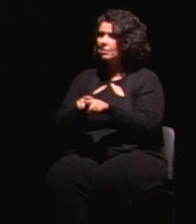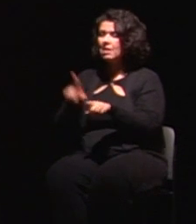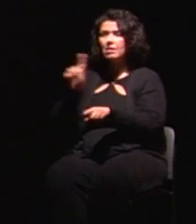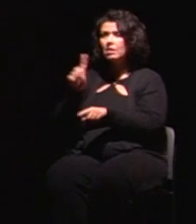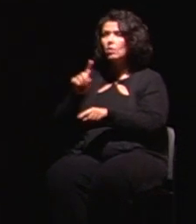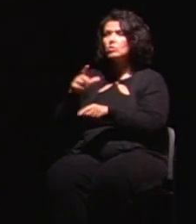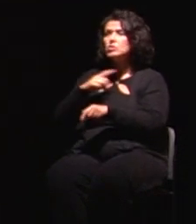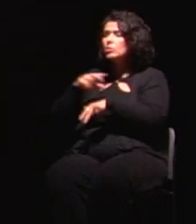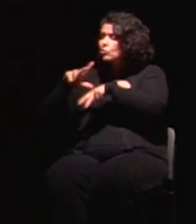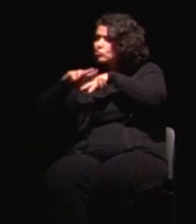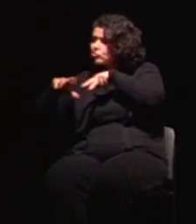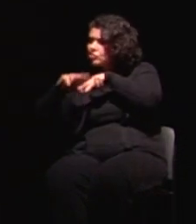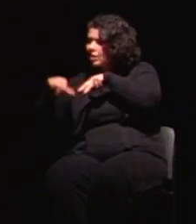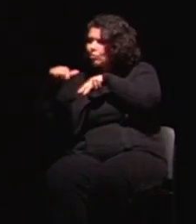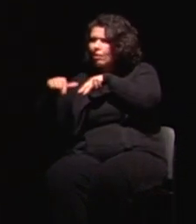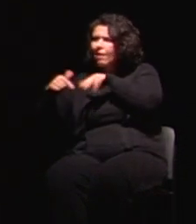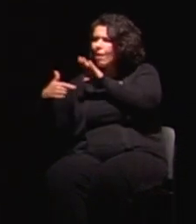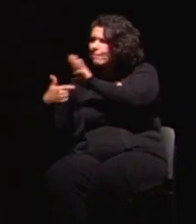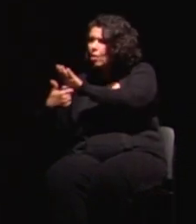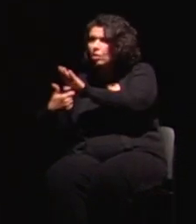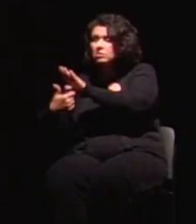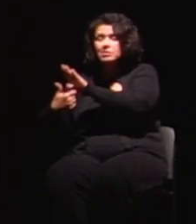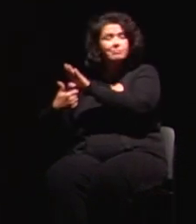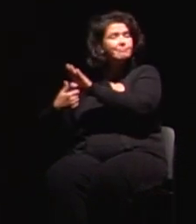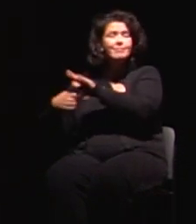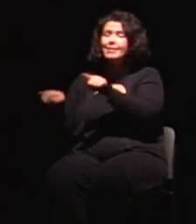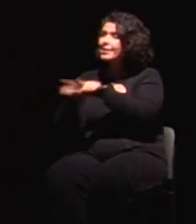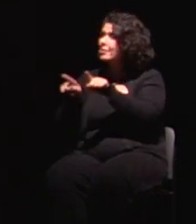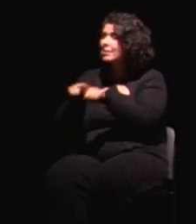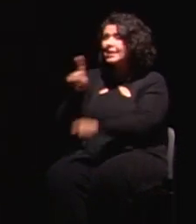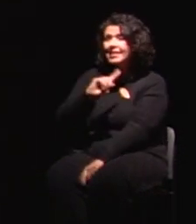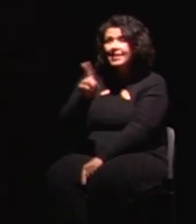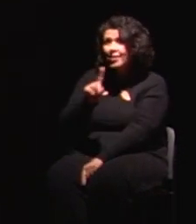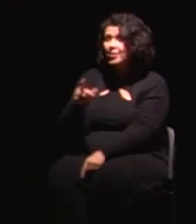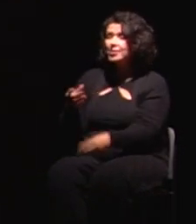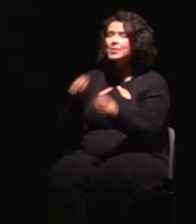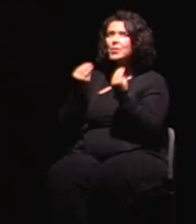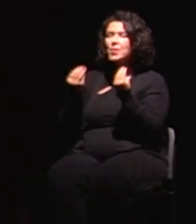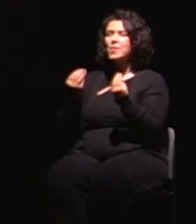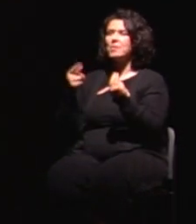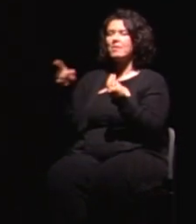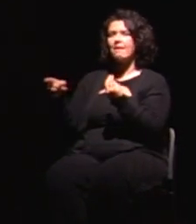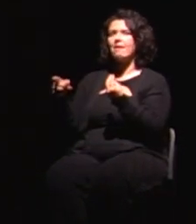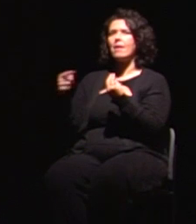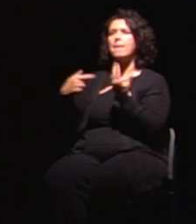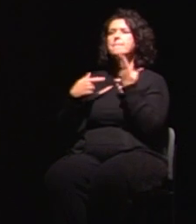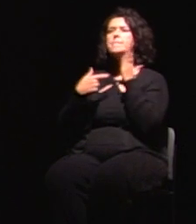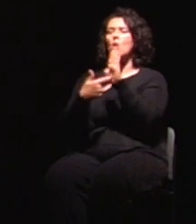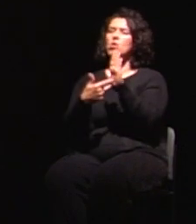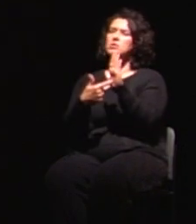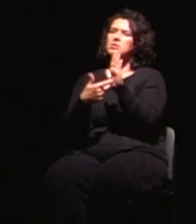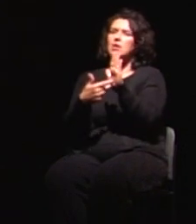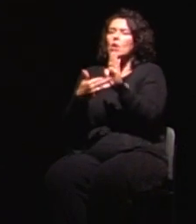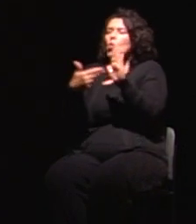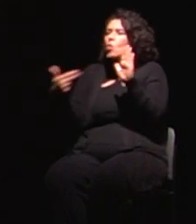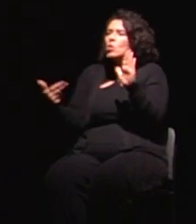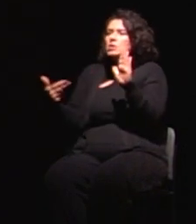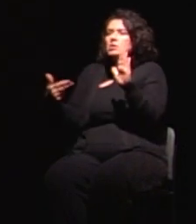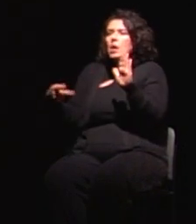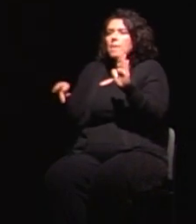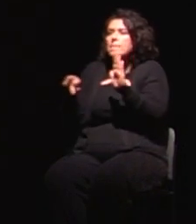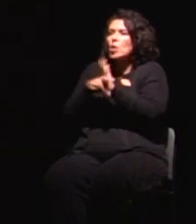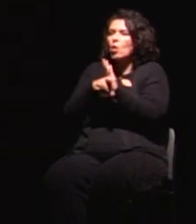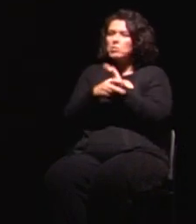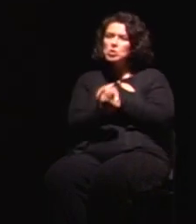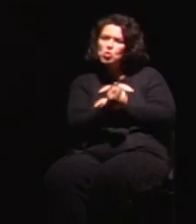gênero também, né? Que poderia ser. Ela também não está tratando, então, não está nos trazendo ou nos revelando mundos que seriam